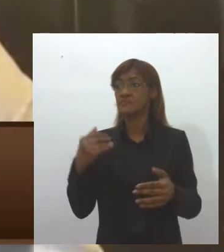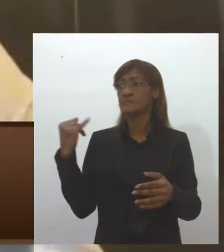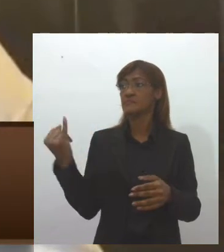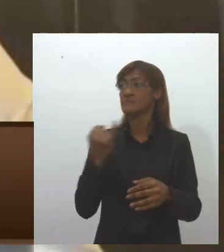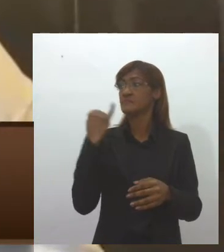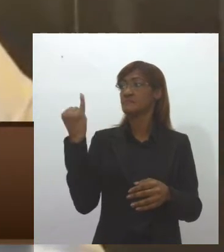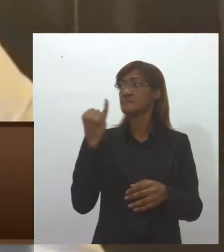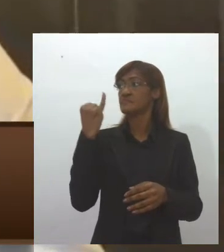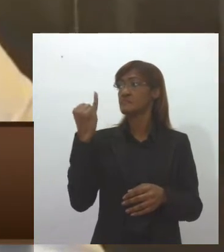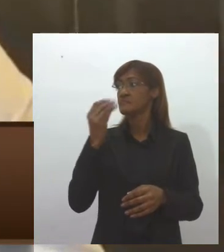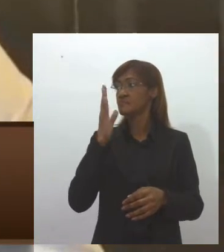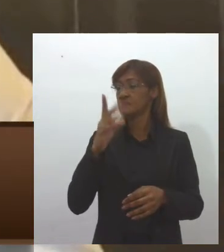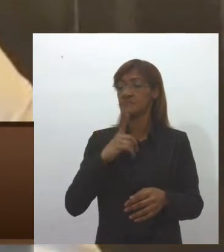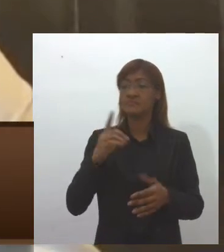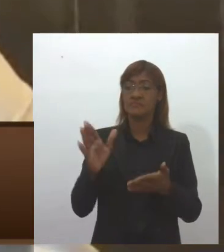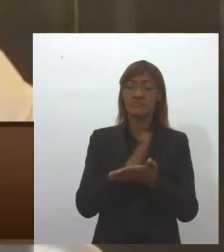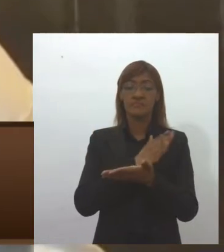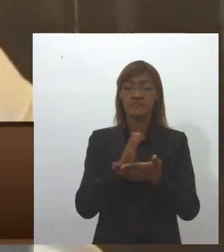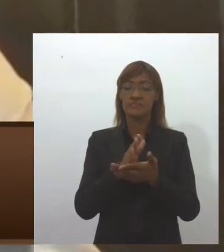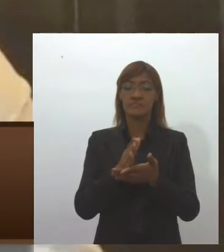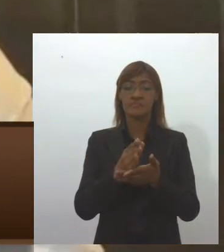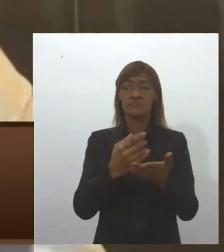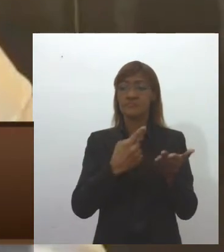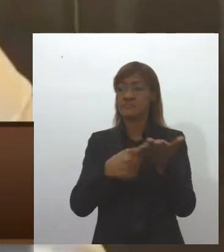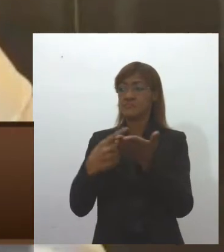isso também, nós temos algumas parcerias também com